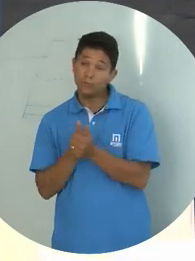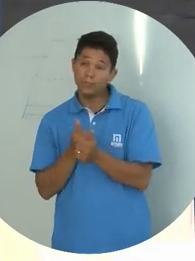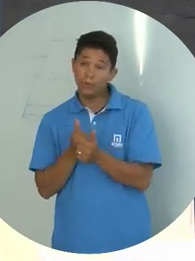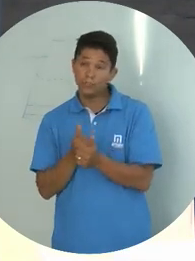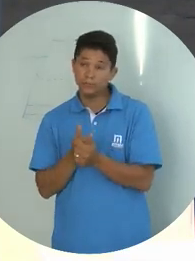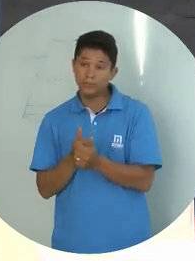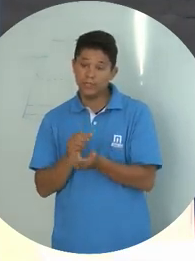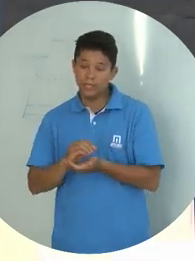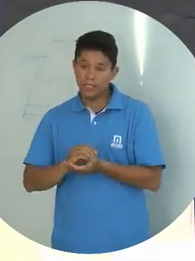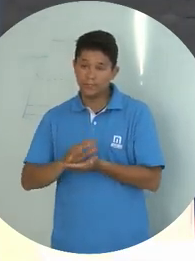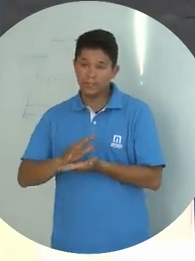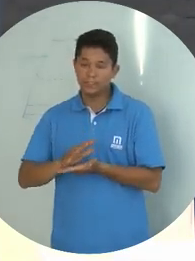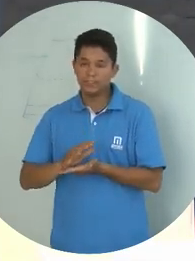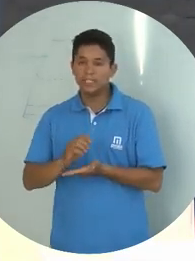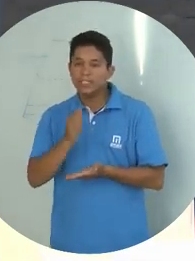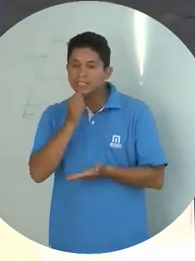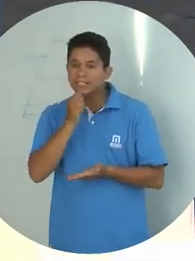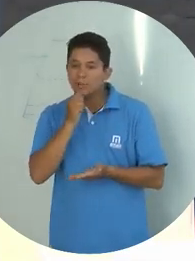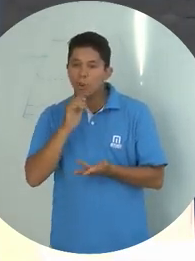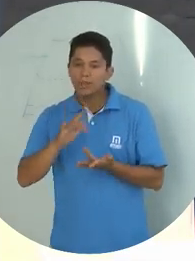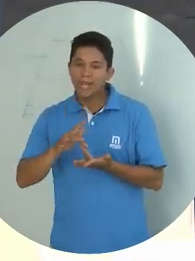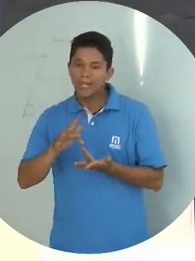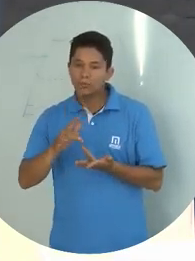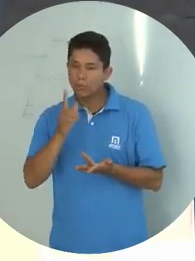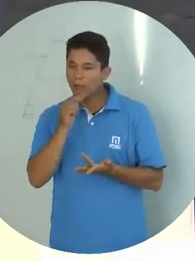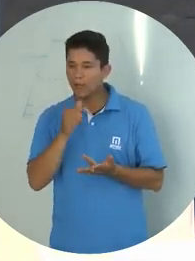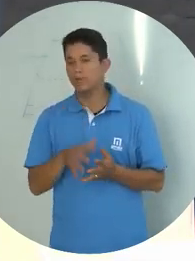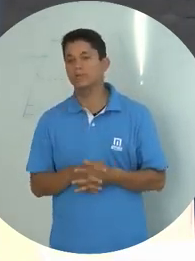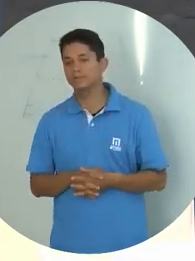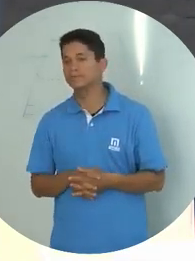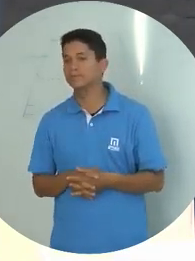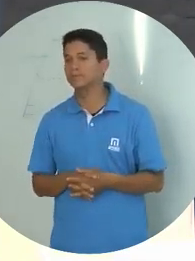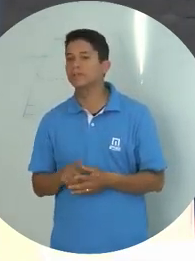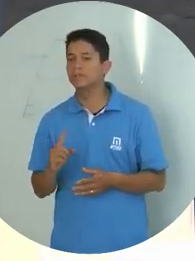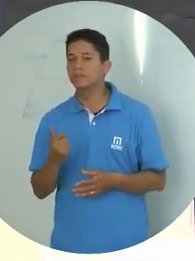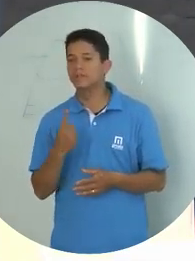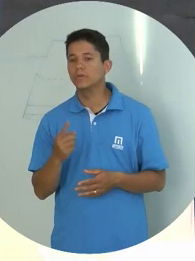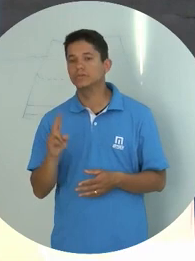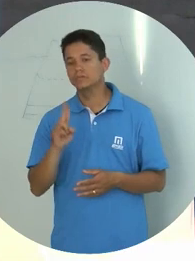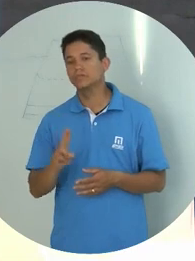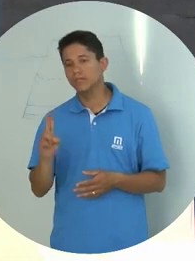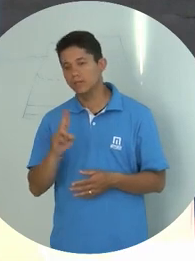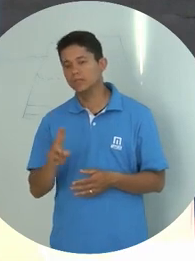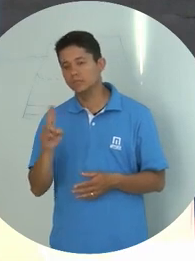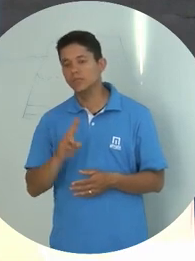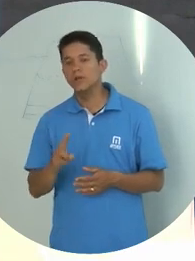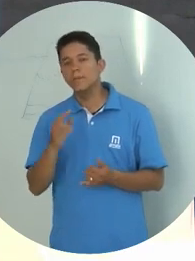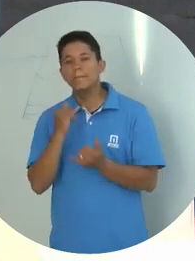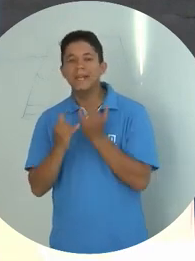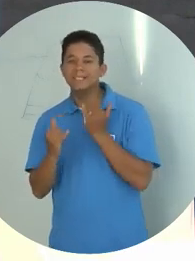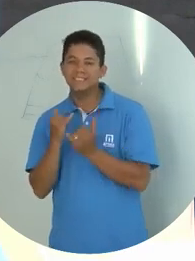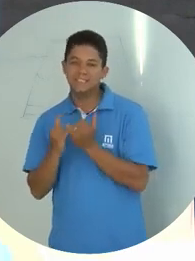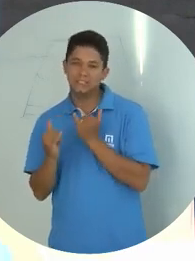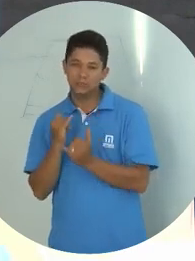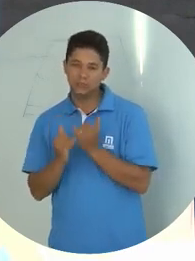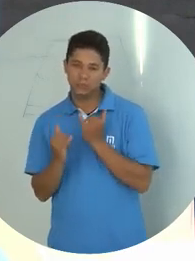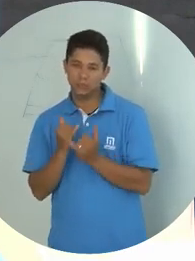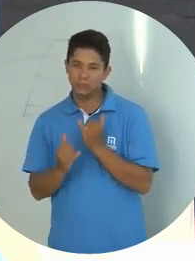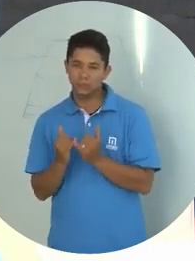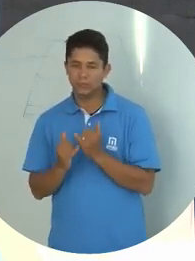expande sem contato com a água também. Nós já usamos um material muito parecido com o silicato, que é